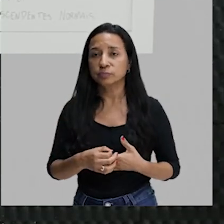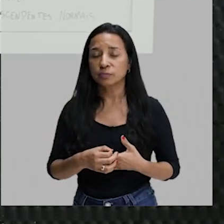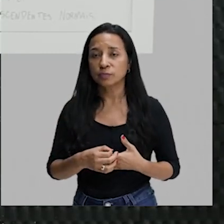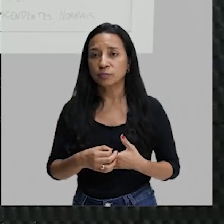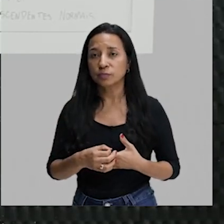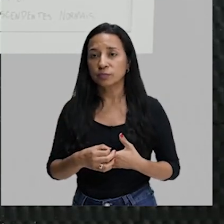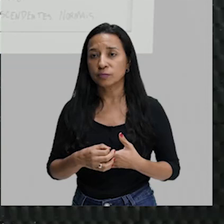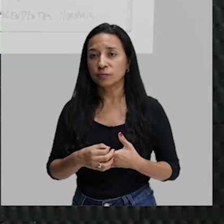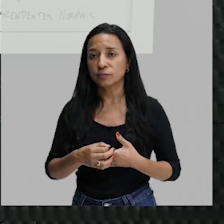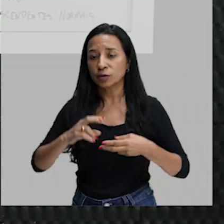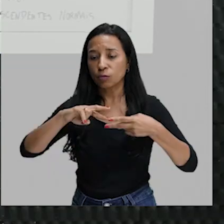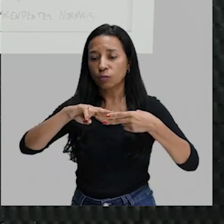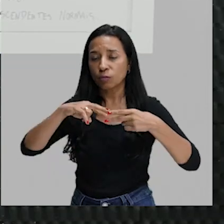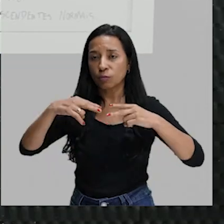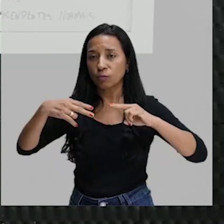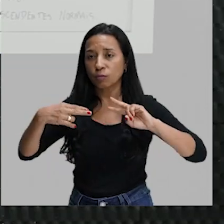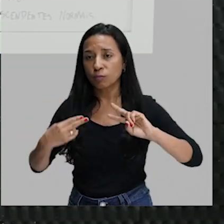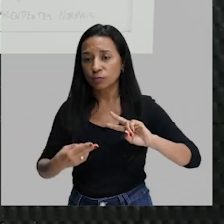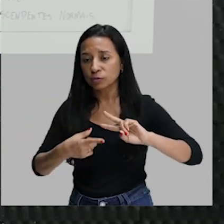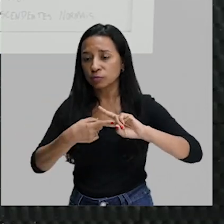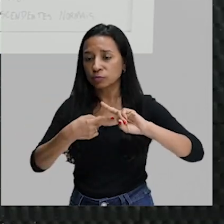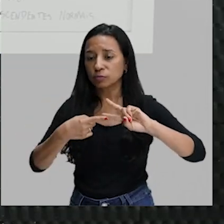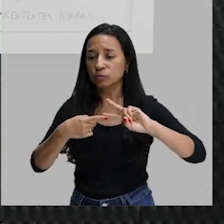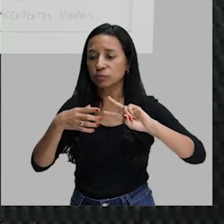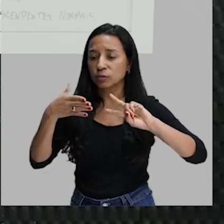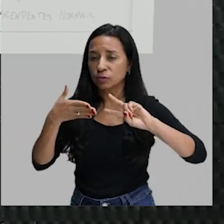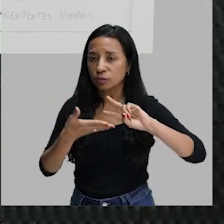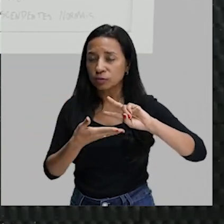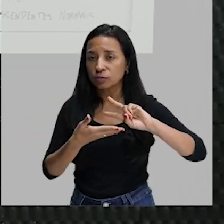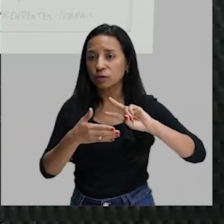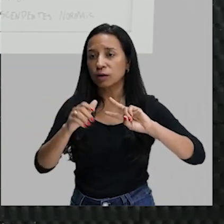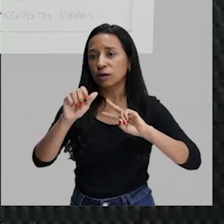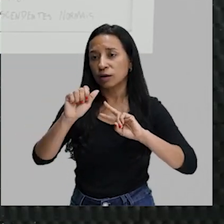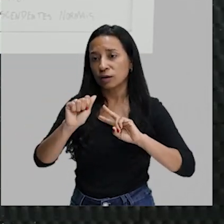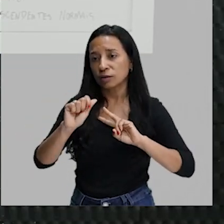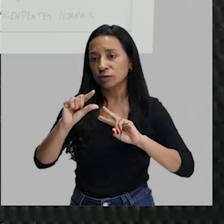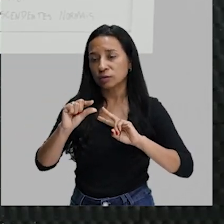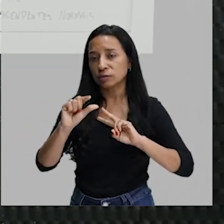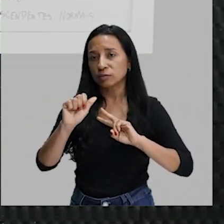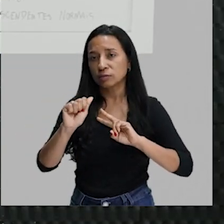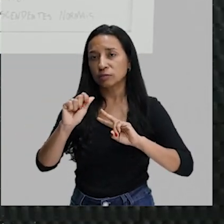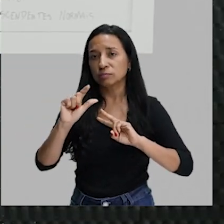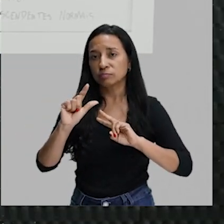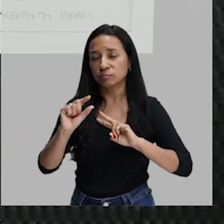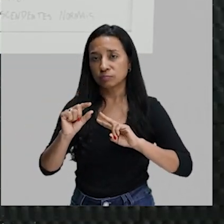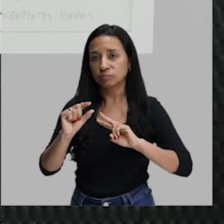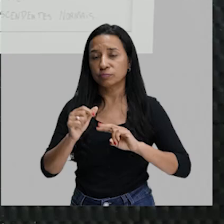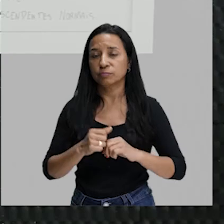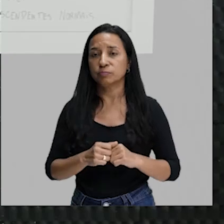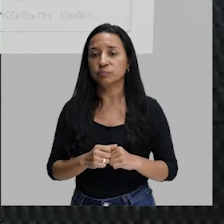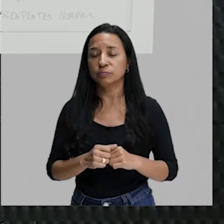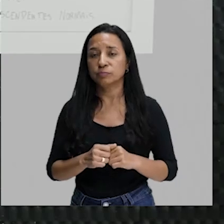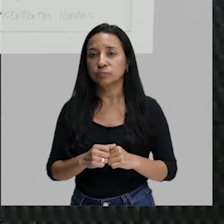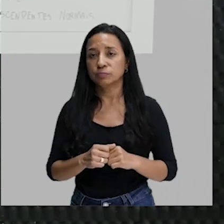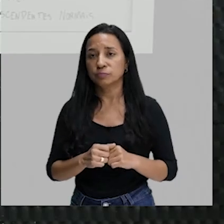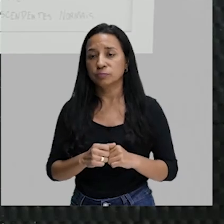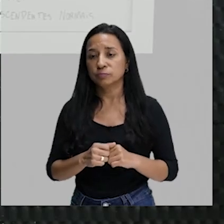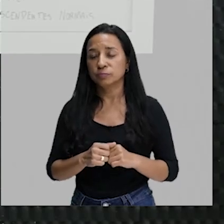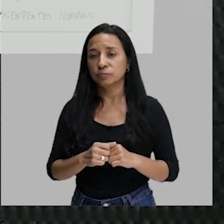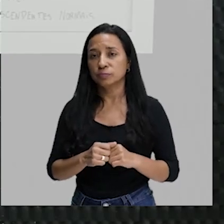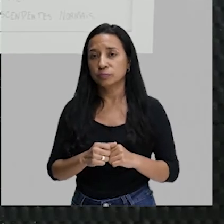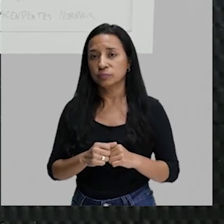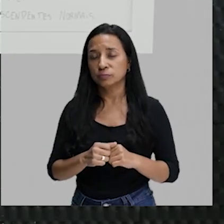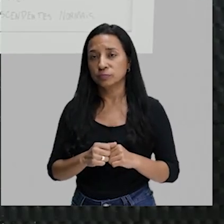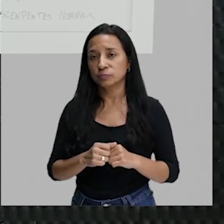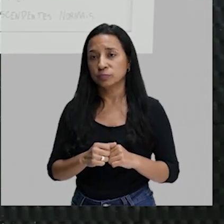homozigoto recessivo, tá? Ele é azinho, azinho. E quando os pais são iguais, que geram o filho